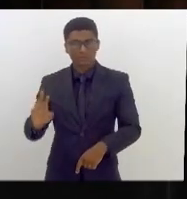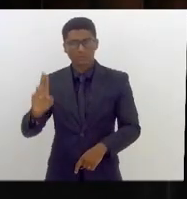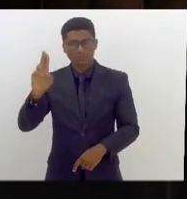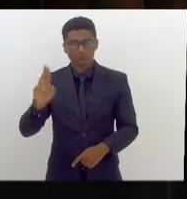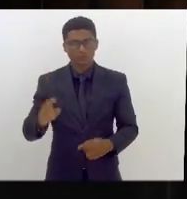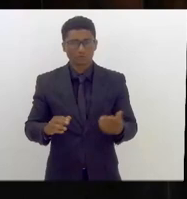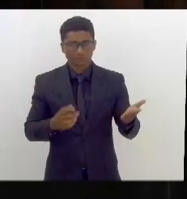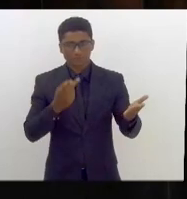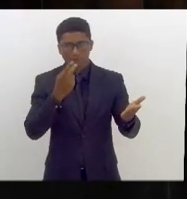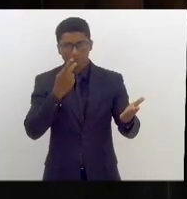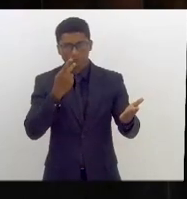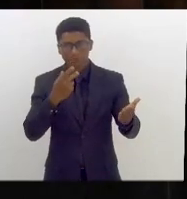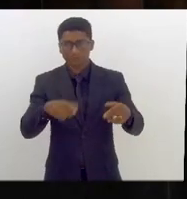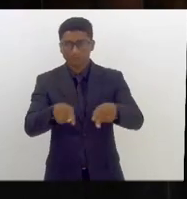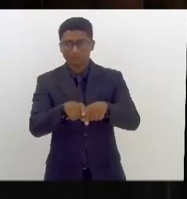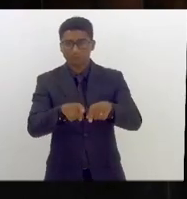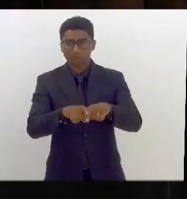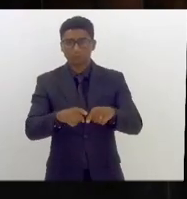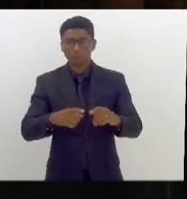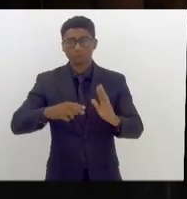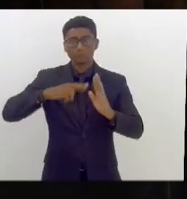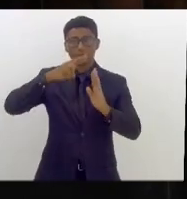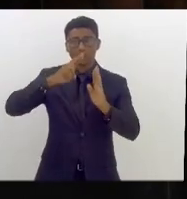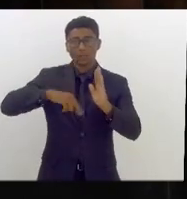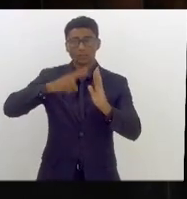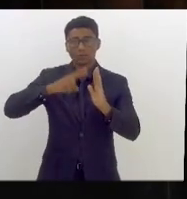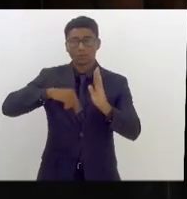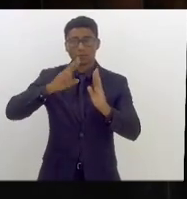Esse relatório da CPI dos trens é um trabalho